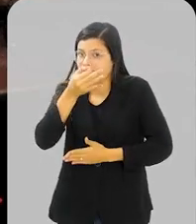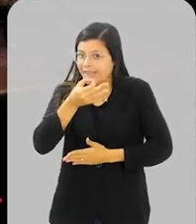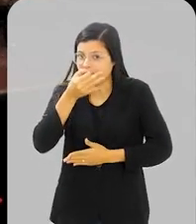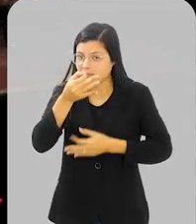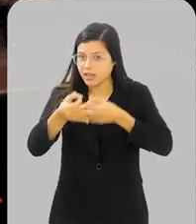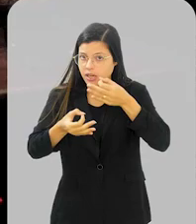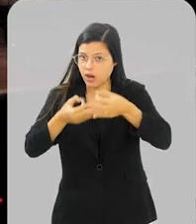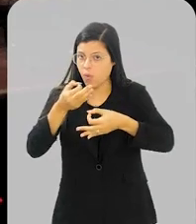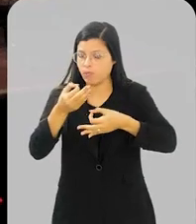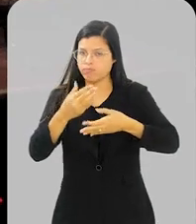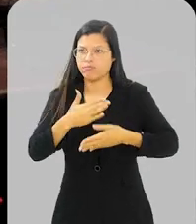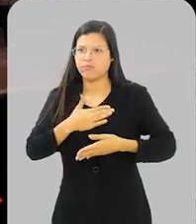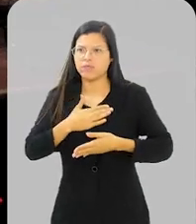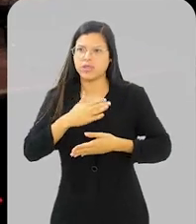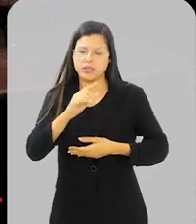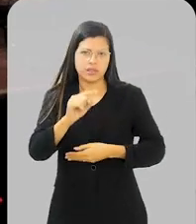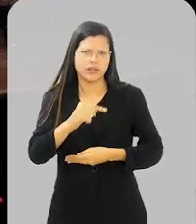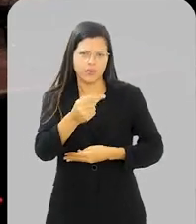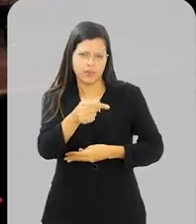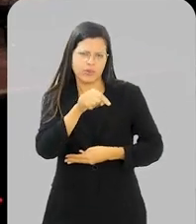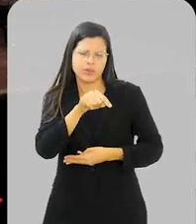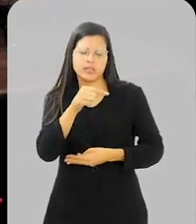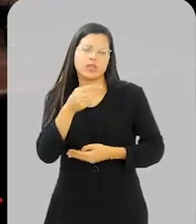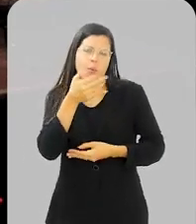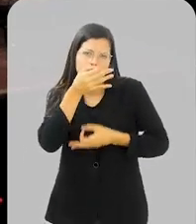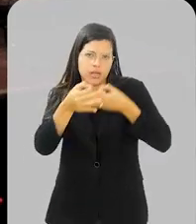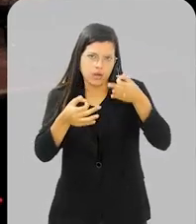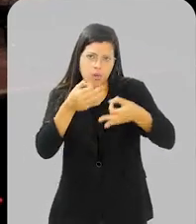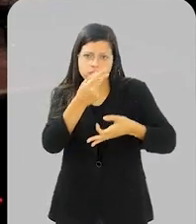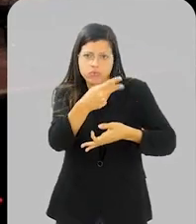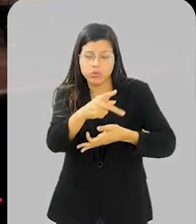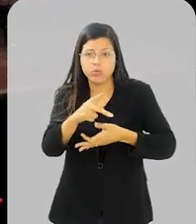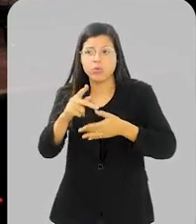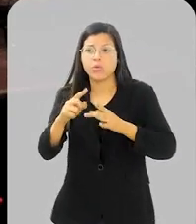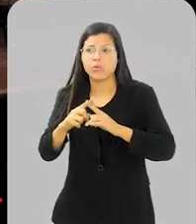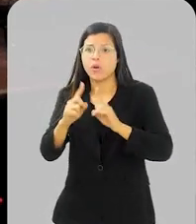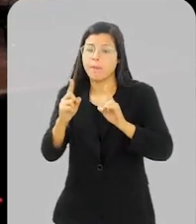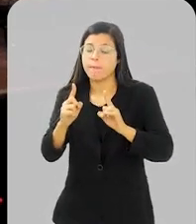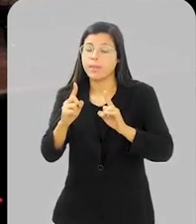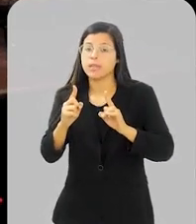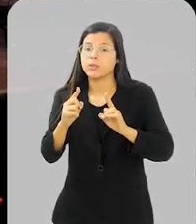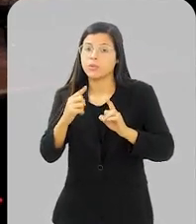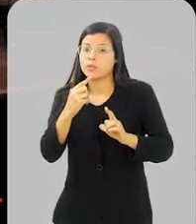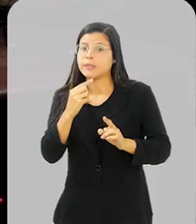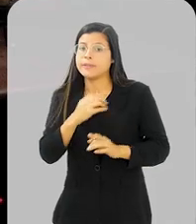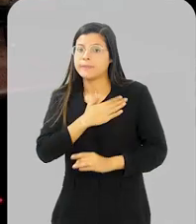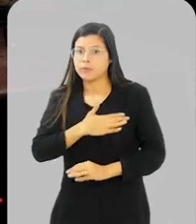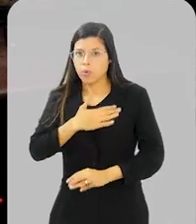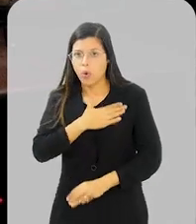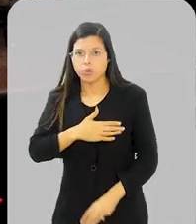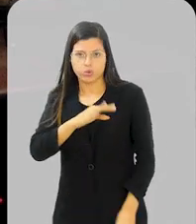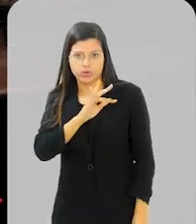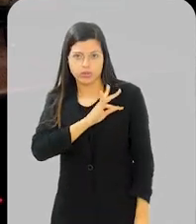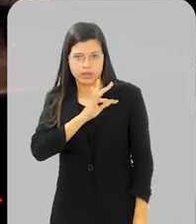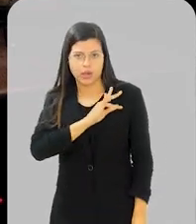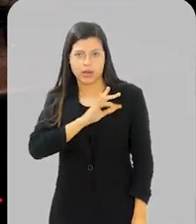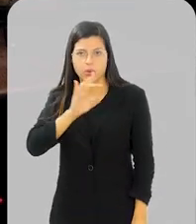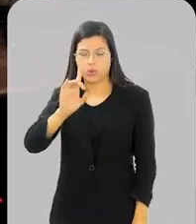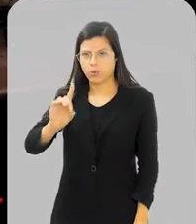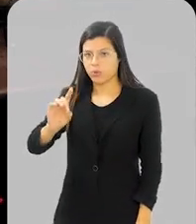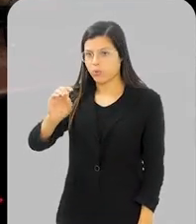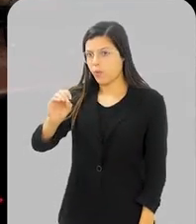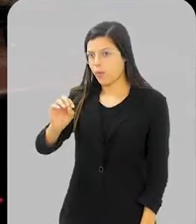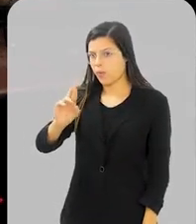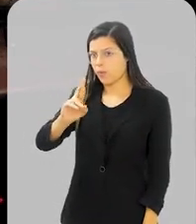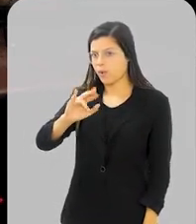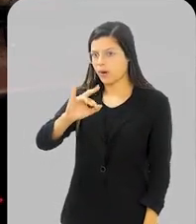eu tenho, eu vou ouvir a sua opinião, estou apenas apresentando, mas também posso dar aqui um pitaco. Gosto muito do Dorival Júnior, acho o